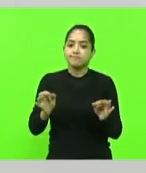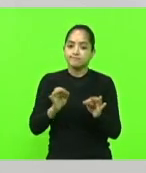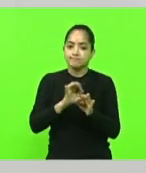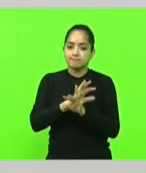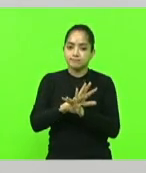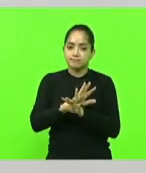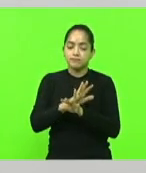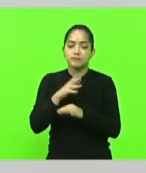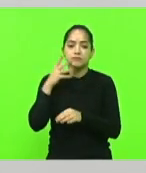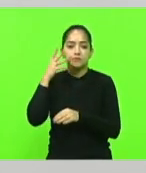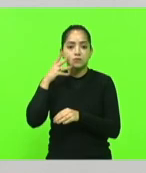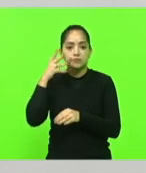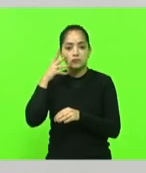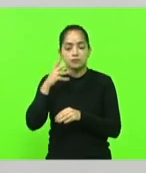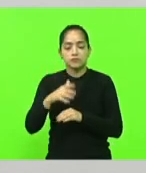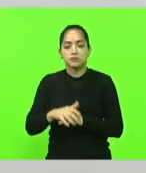fala